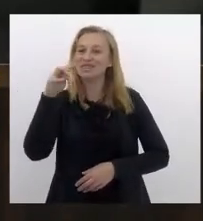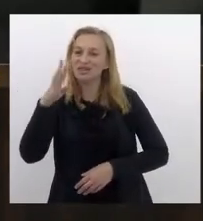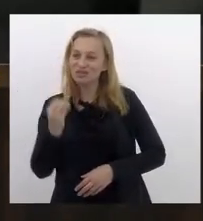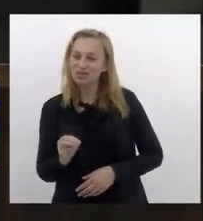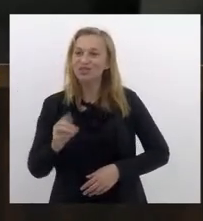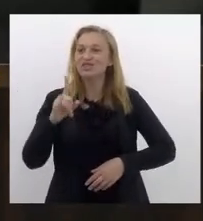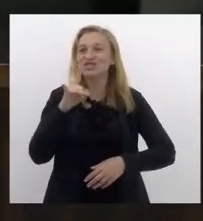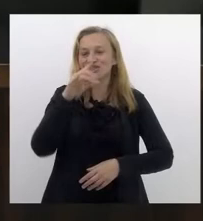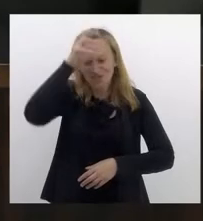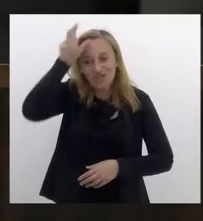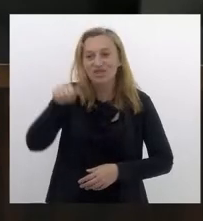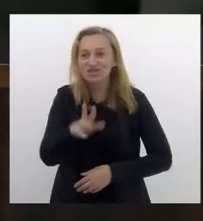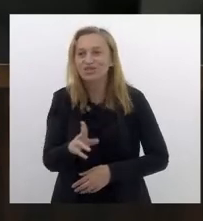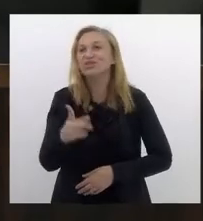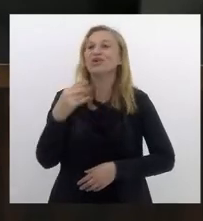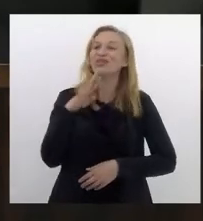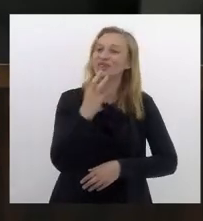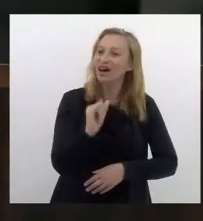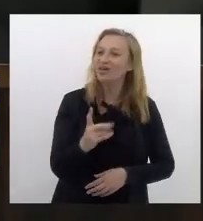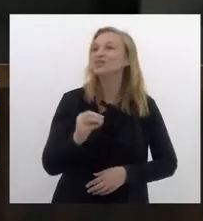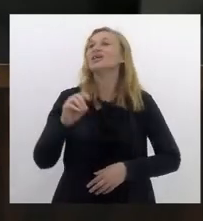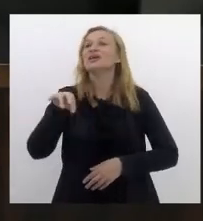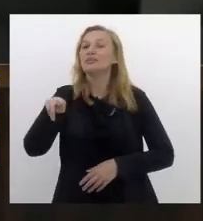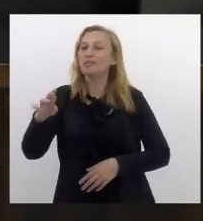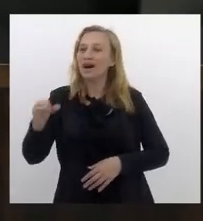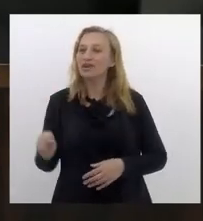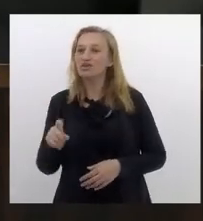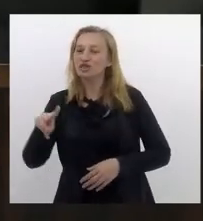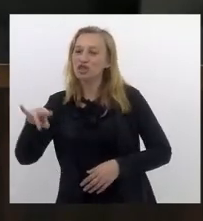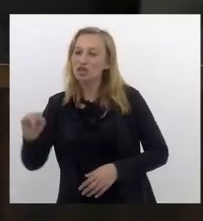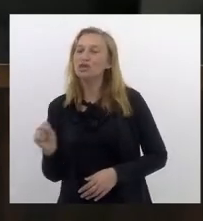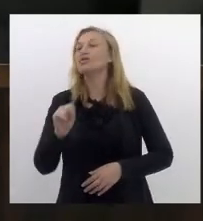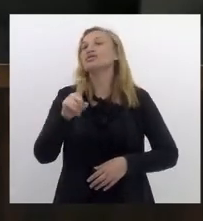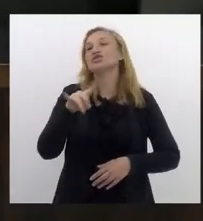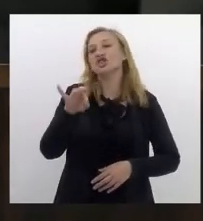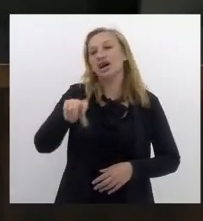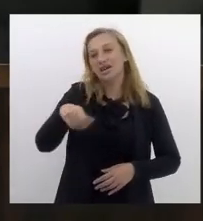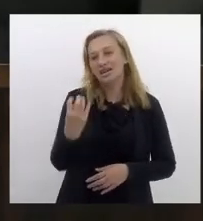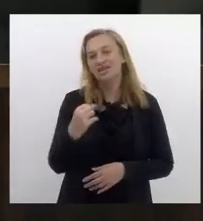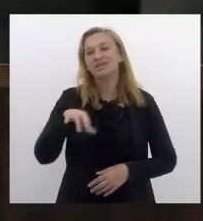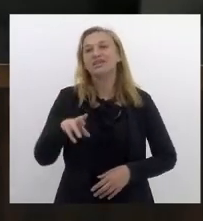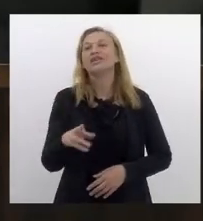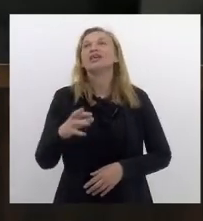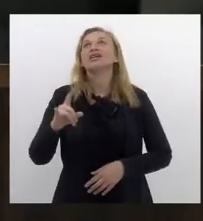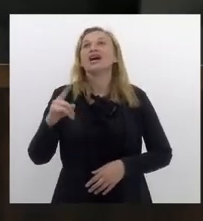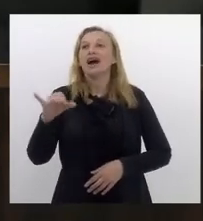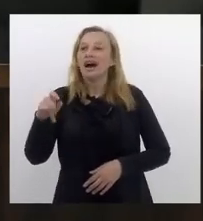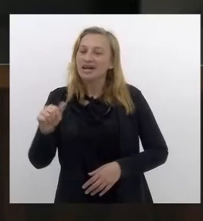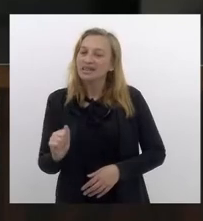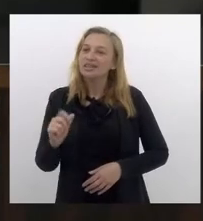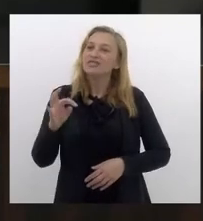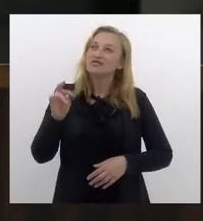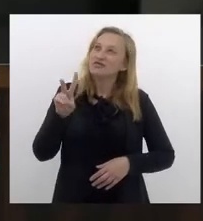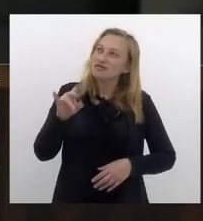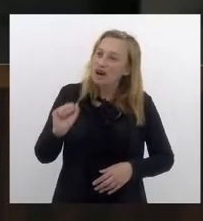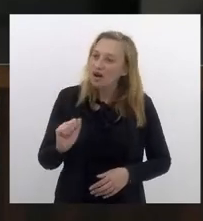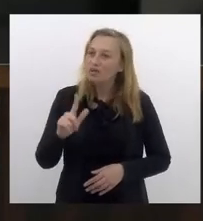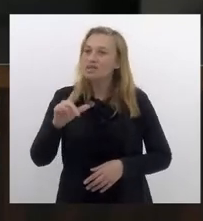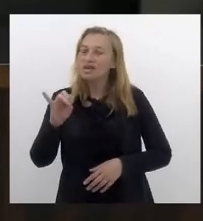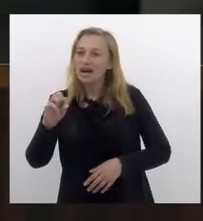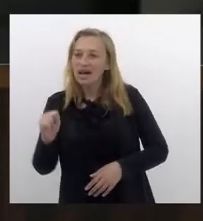Ju, Eurico Júnior, Ronaldo Anquieta, Marcos Vinícius, Giovanni Ratim, Jair Bittencourt, Sérgio Fernandes, Brazão, Atila Nunes, Val,